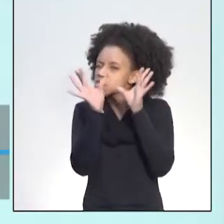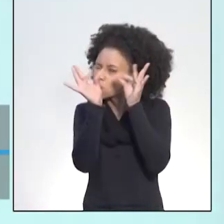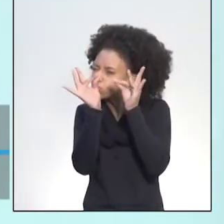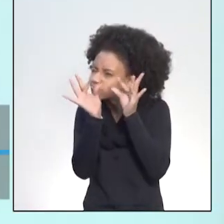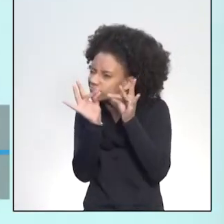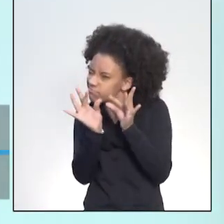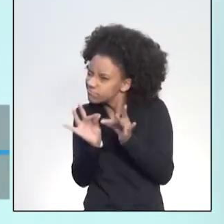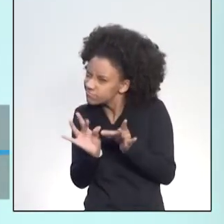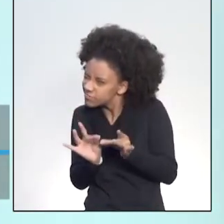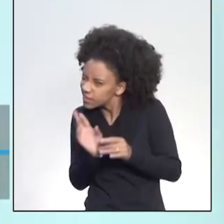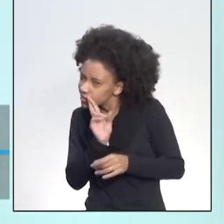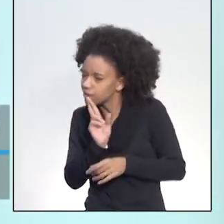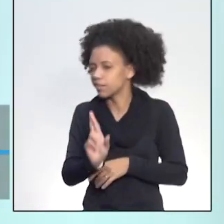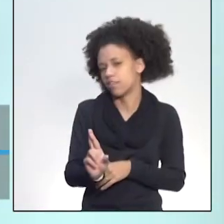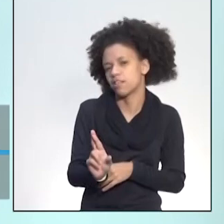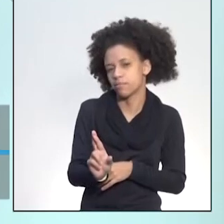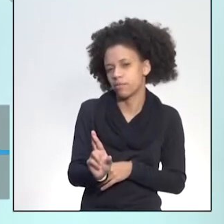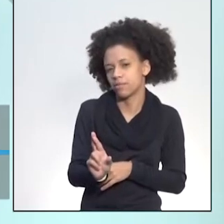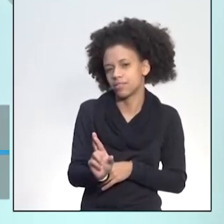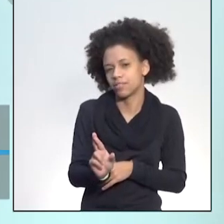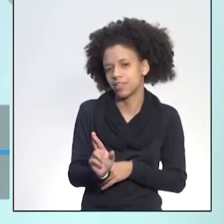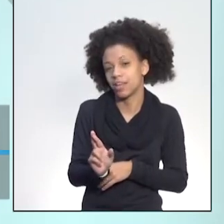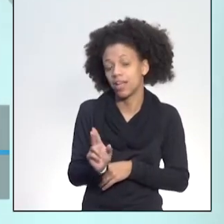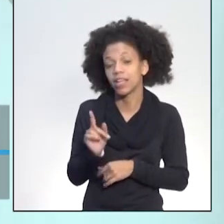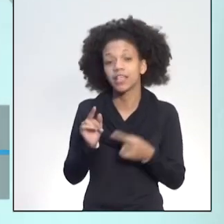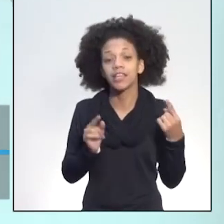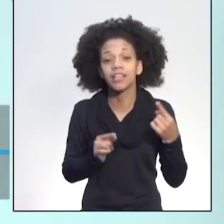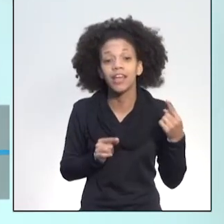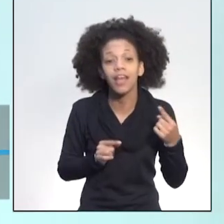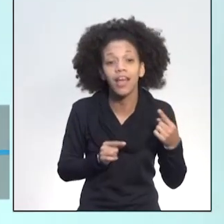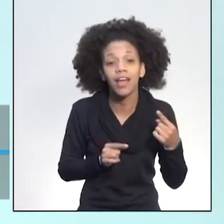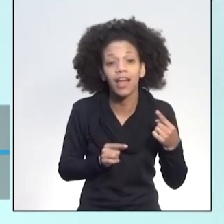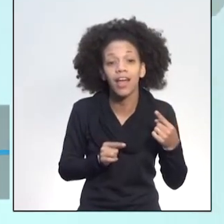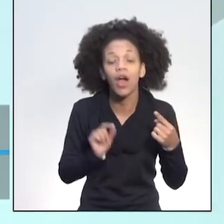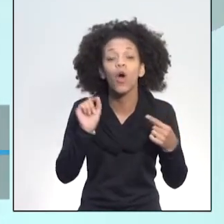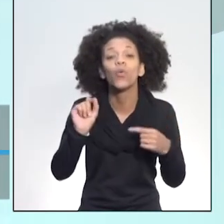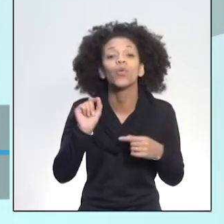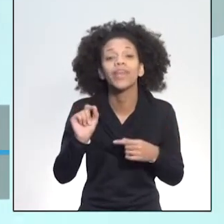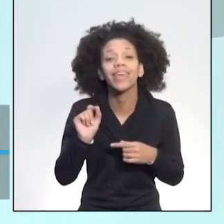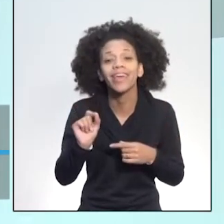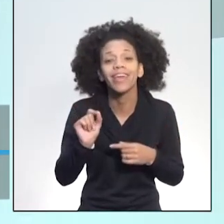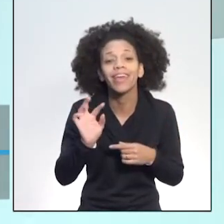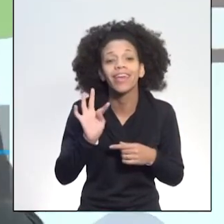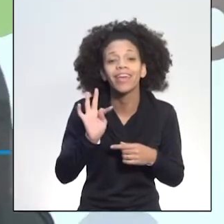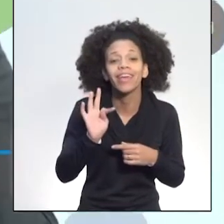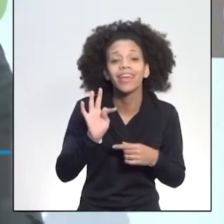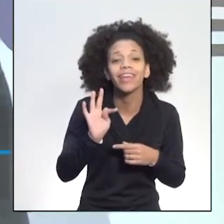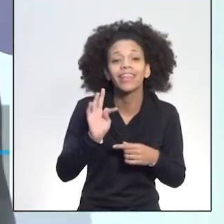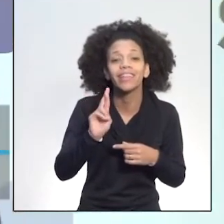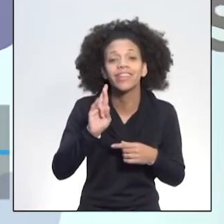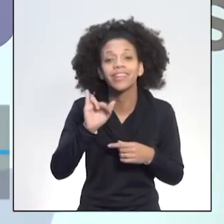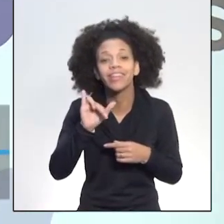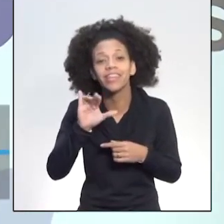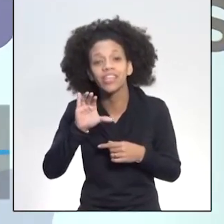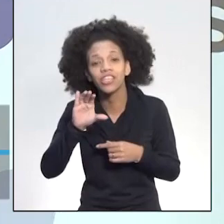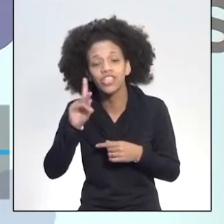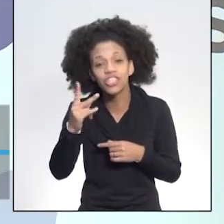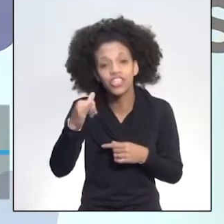aí nas respostas que um estudante colocou, que é exatamente